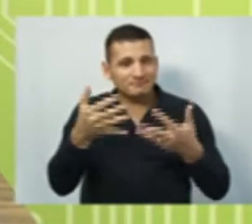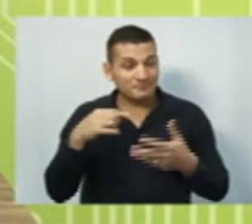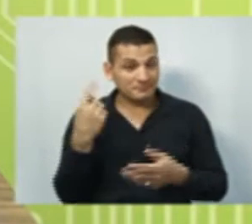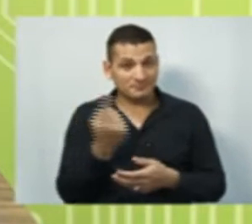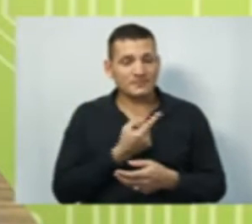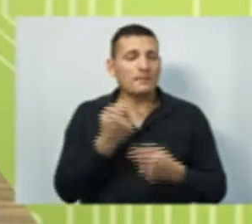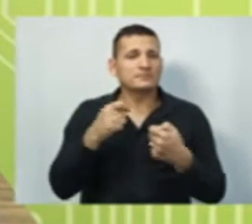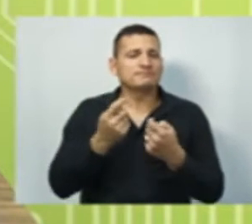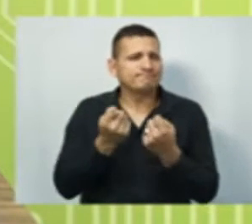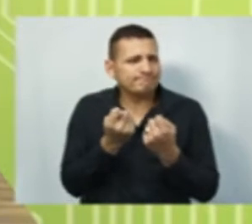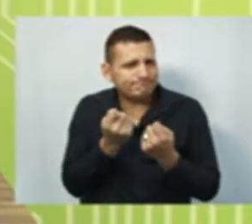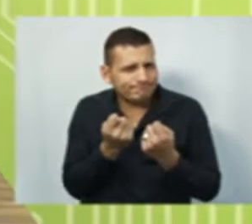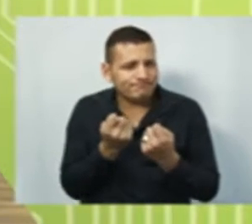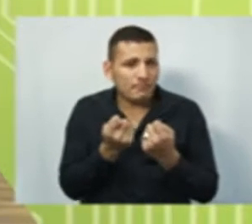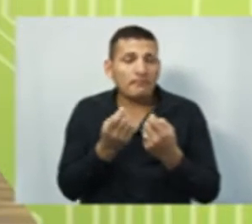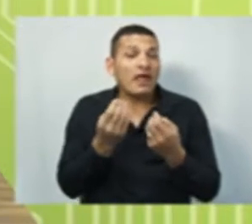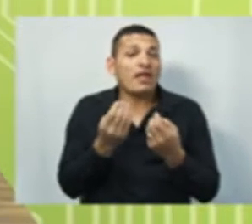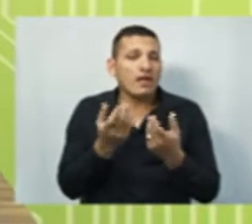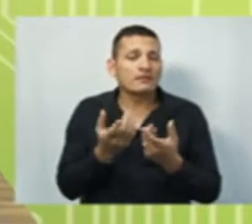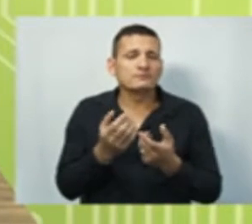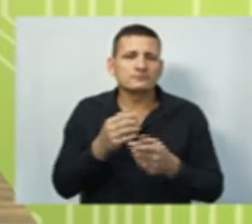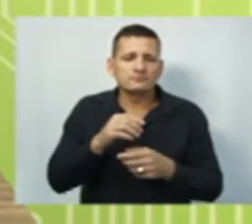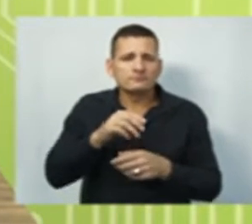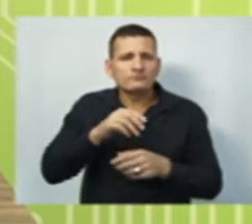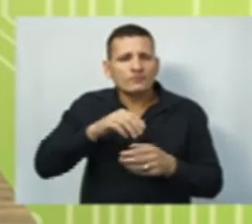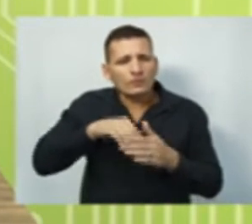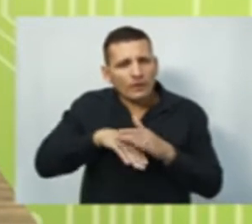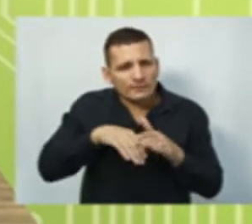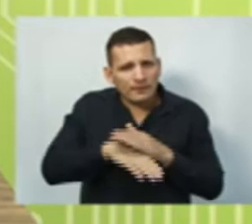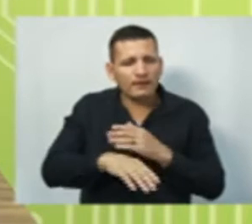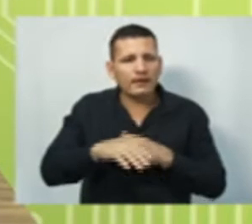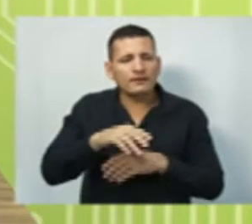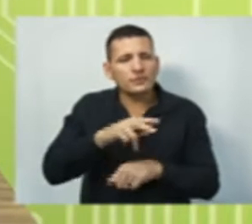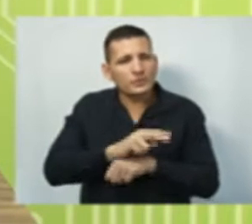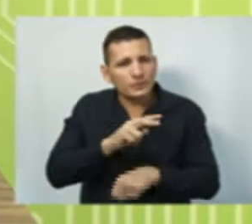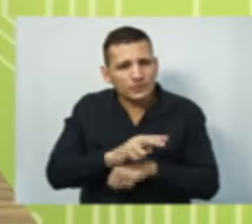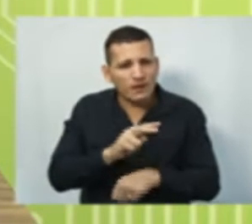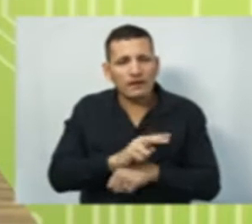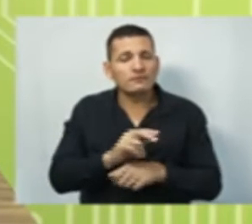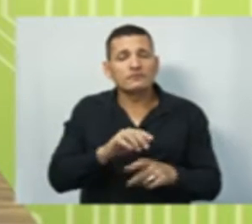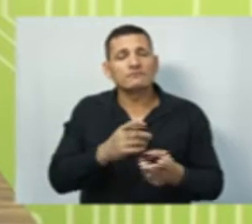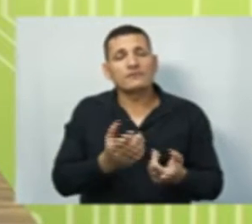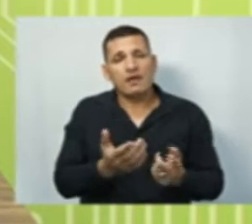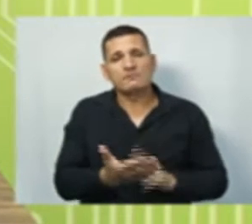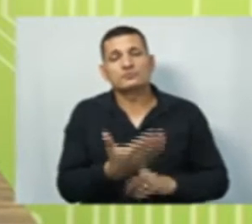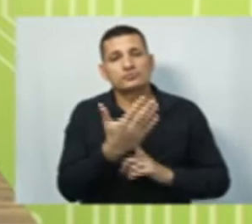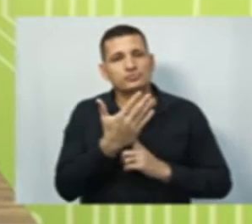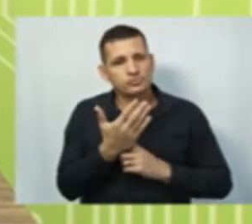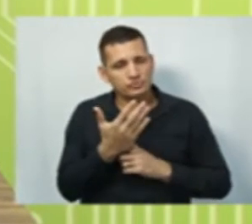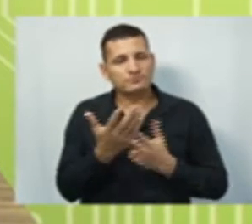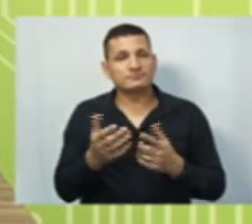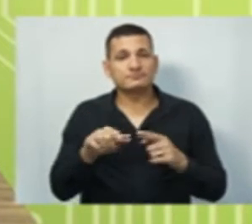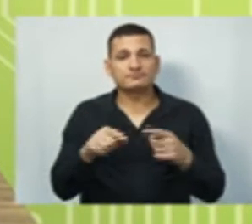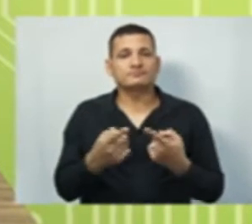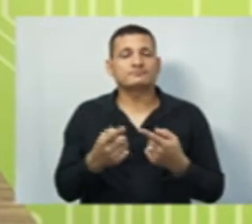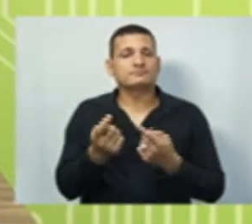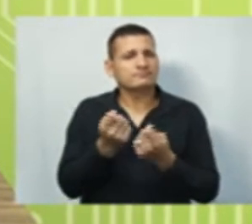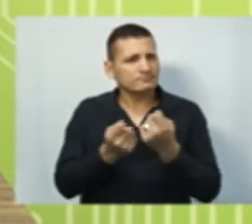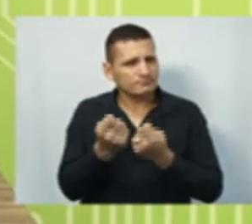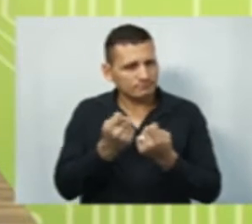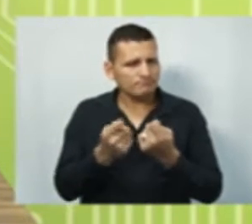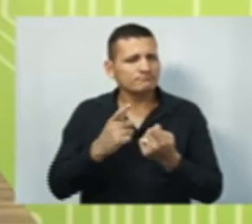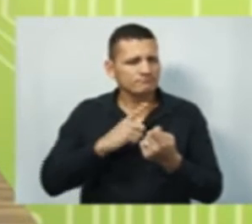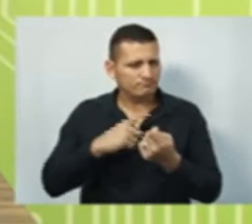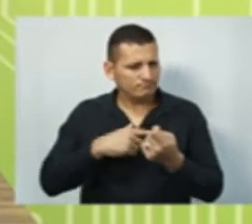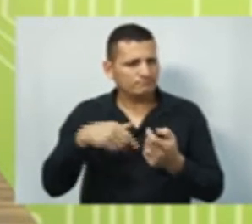para quê? Para conseguir gerir nossos recursos, para satisfazer as nossas necessidades. Mas a economia também é mais do que